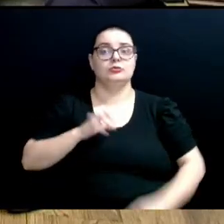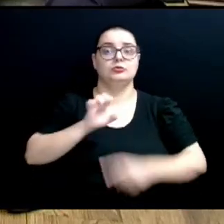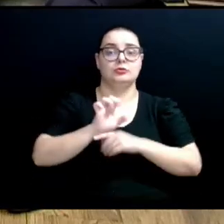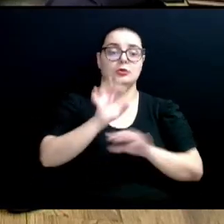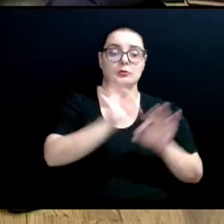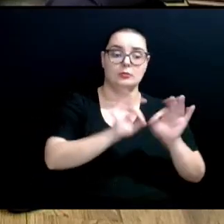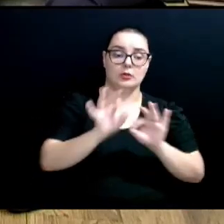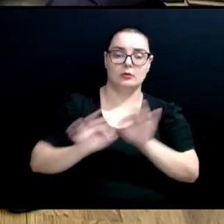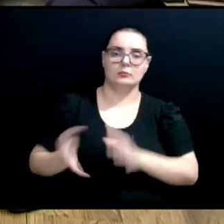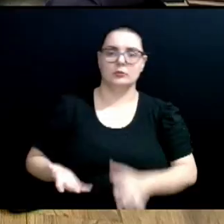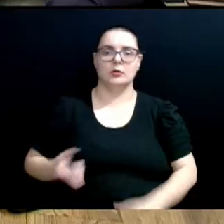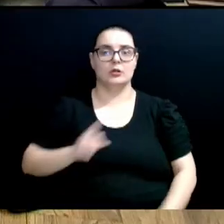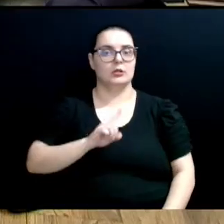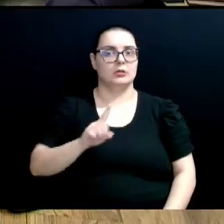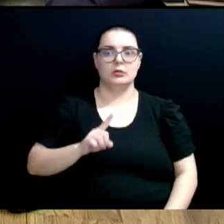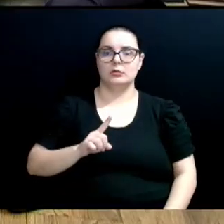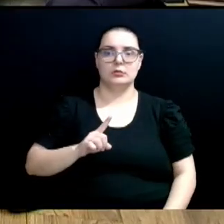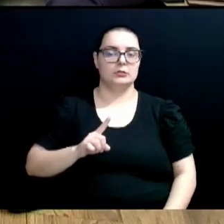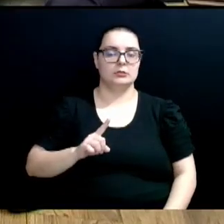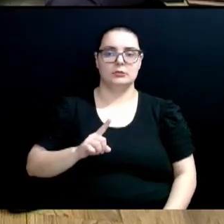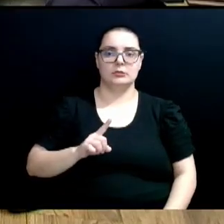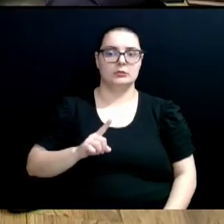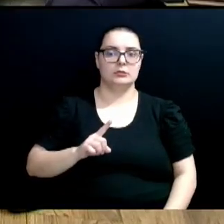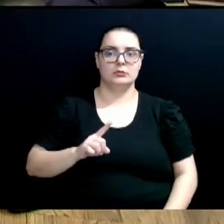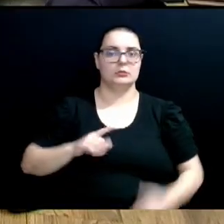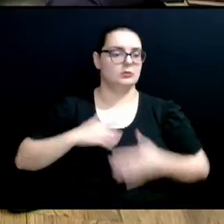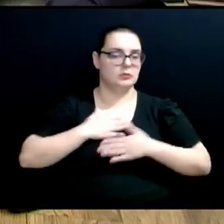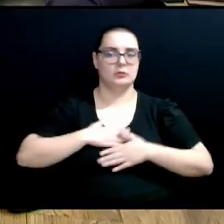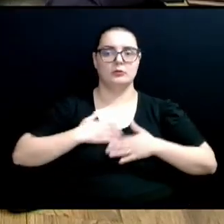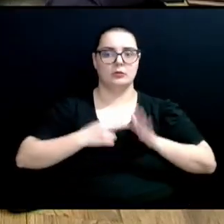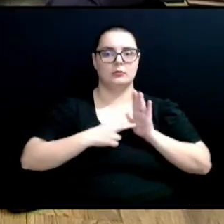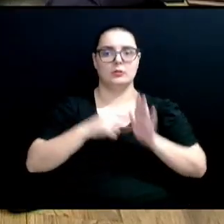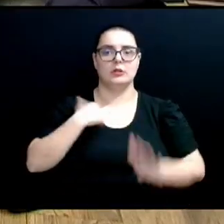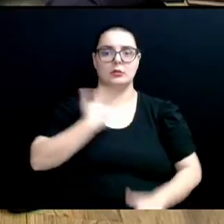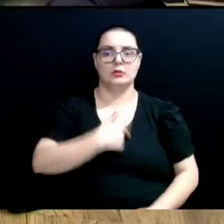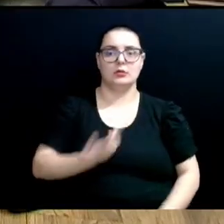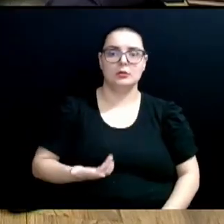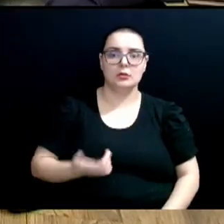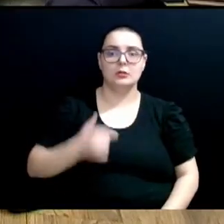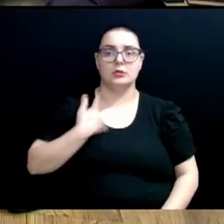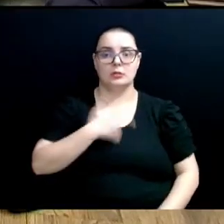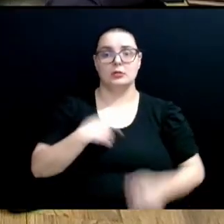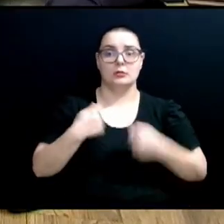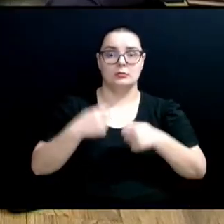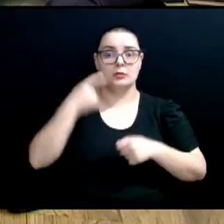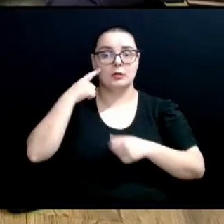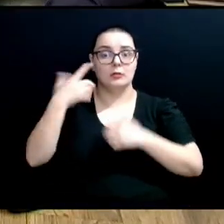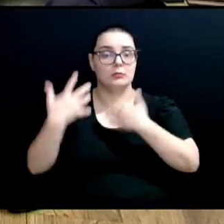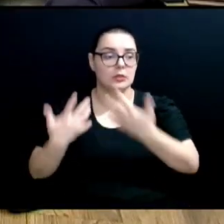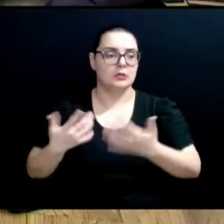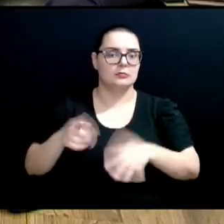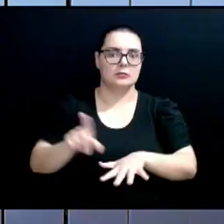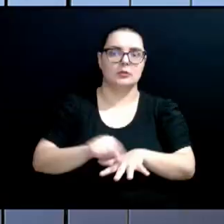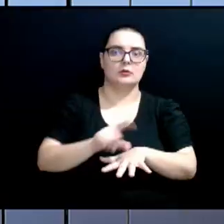não nos satisfaz, né? E a gente precisa pensar em alternativas com relação a isso.